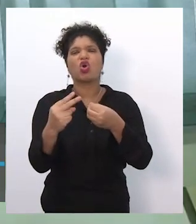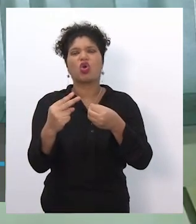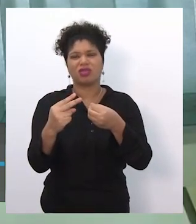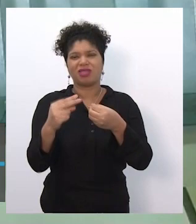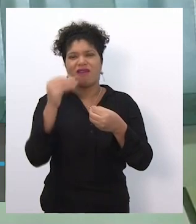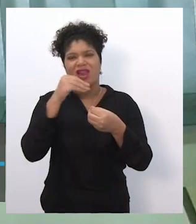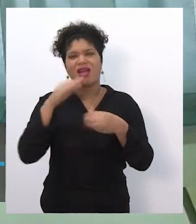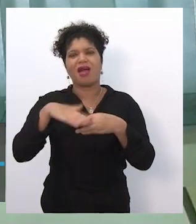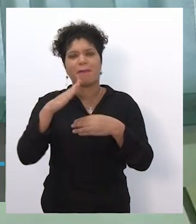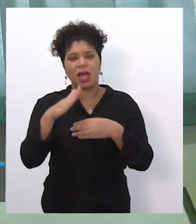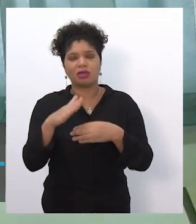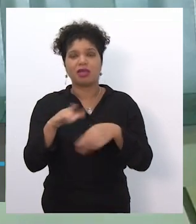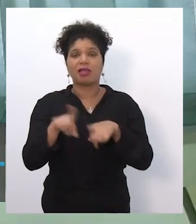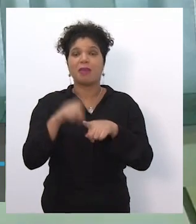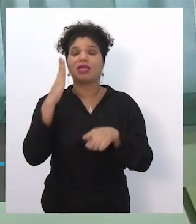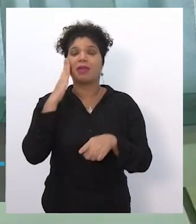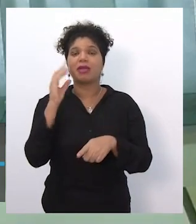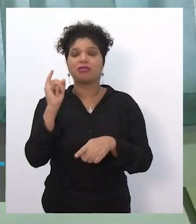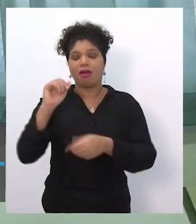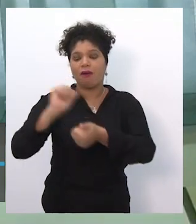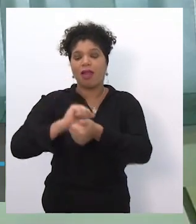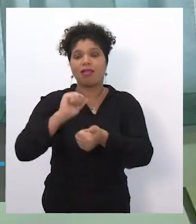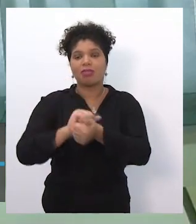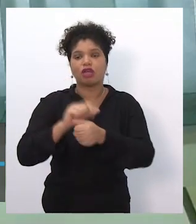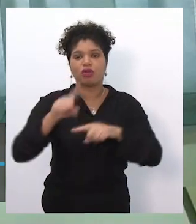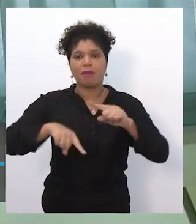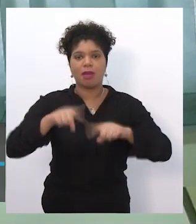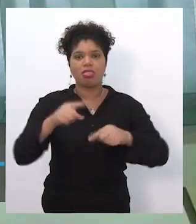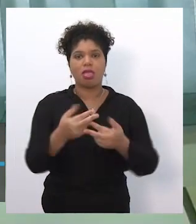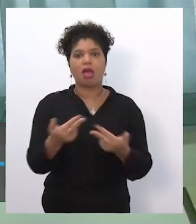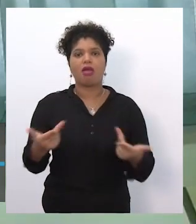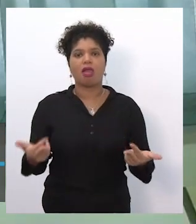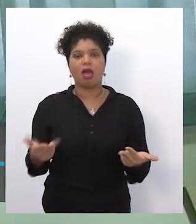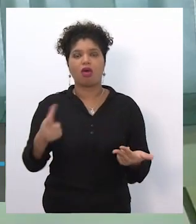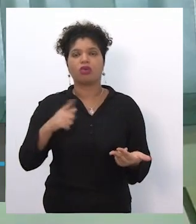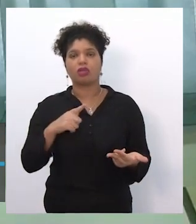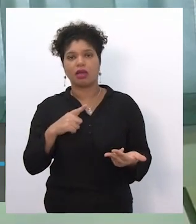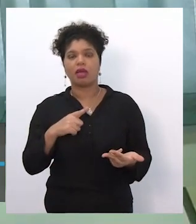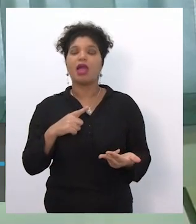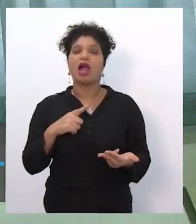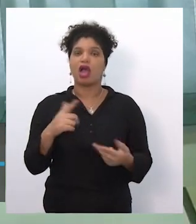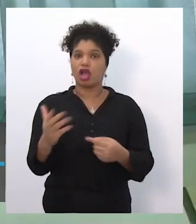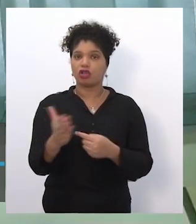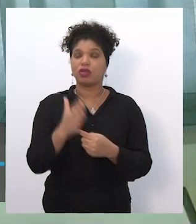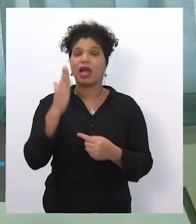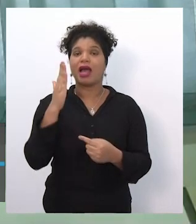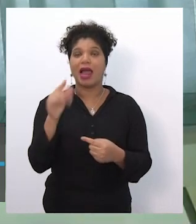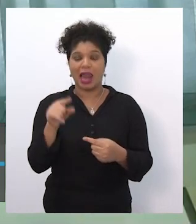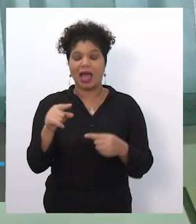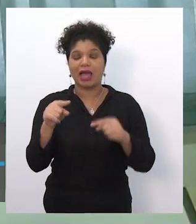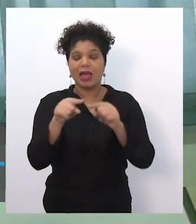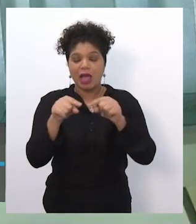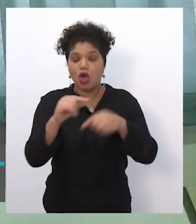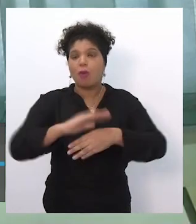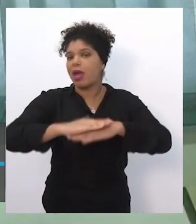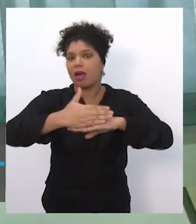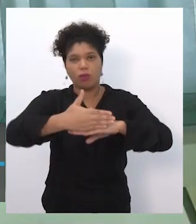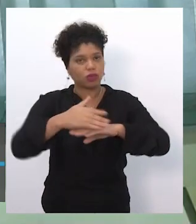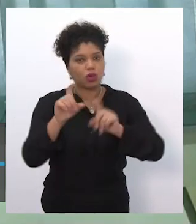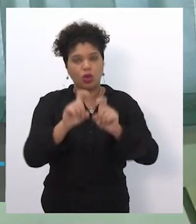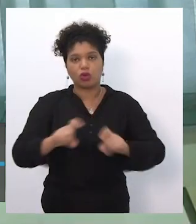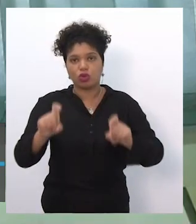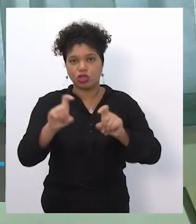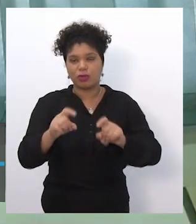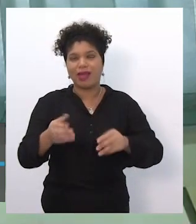também a qualidade do material que ajuda no resfriamento de todo o equipamento, e